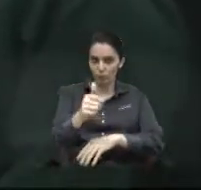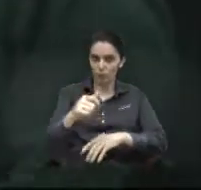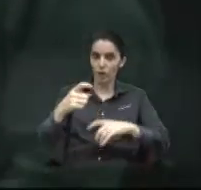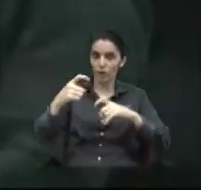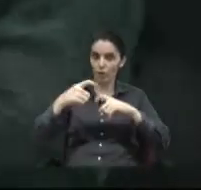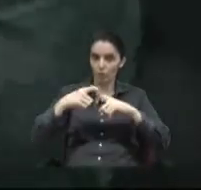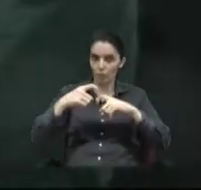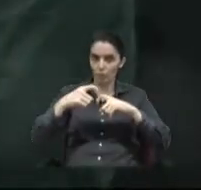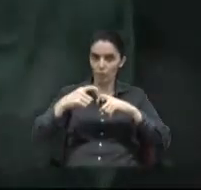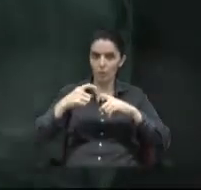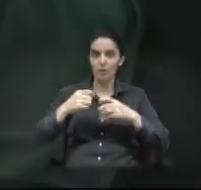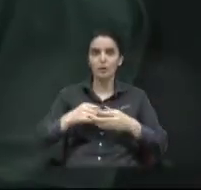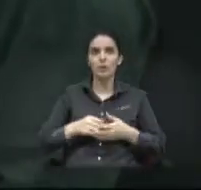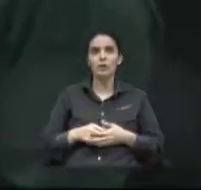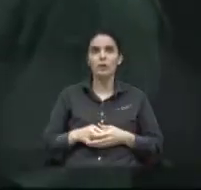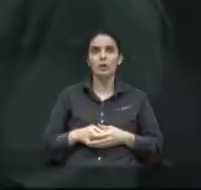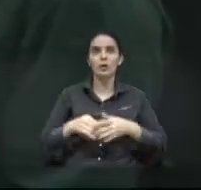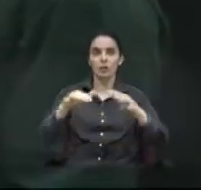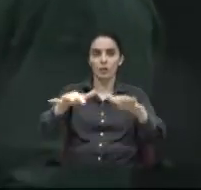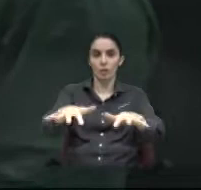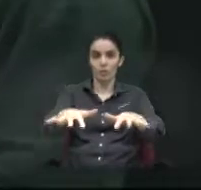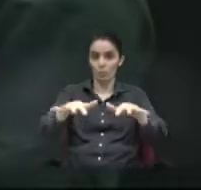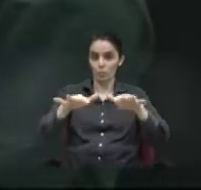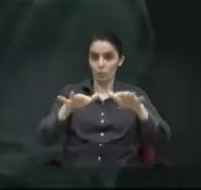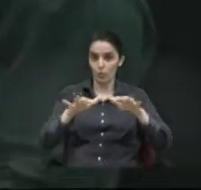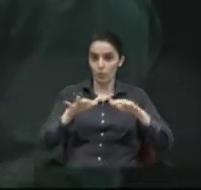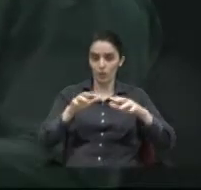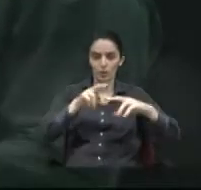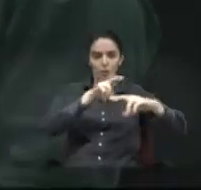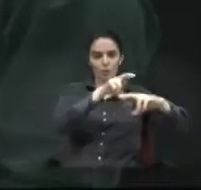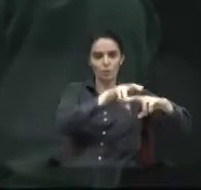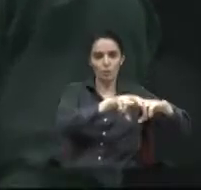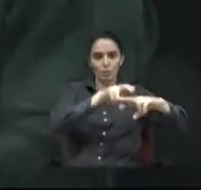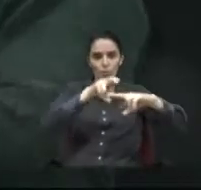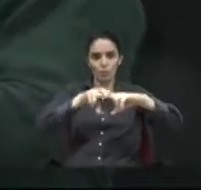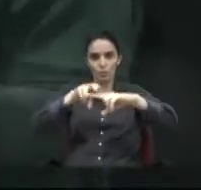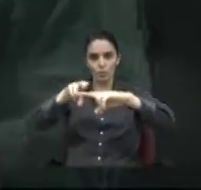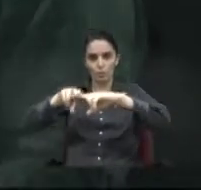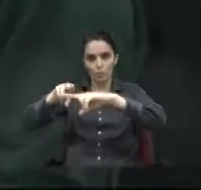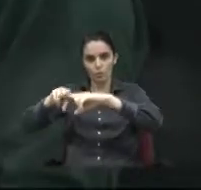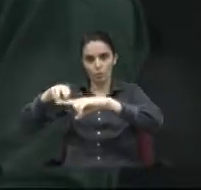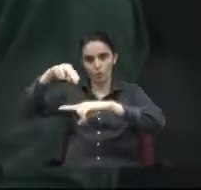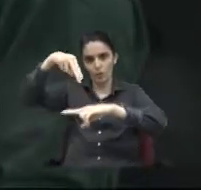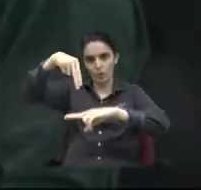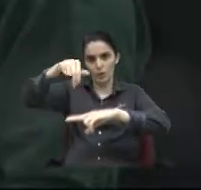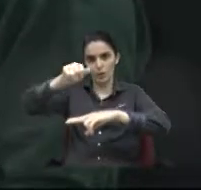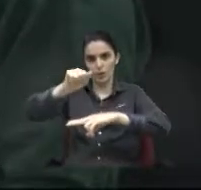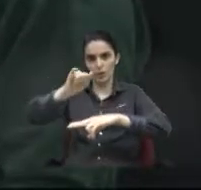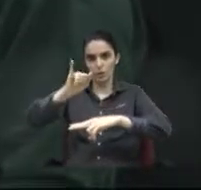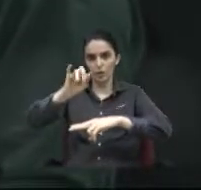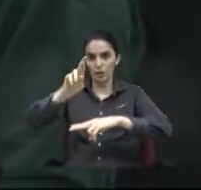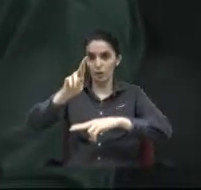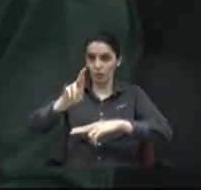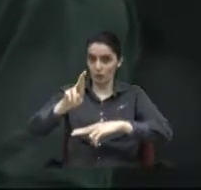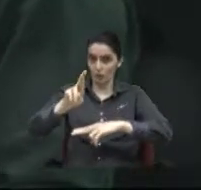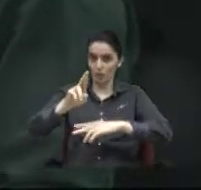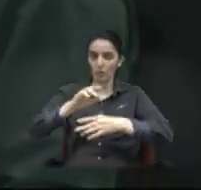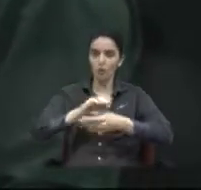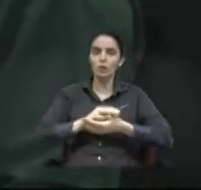Vejo aqui sentado, como já disse o doutor Rafael, vereadora Érica, a Nair Faco e mais algumas pessoas lá da